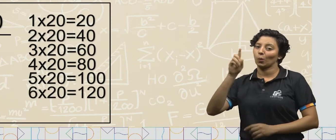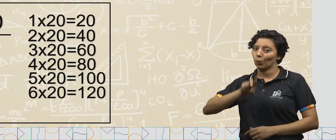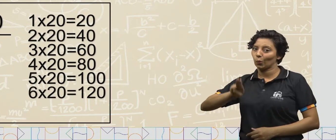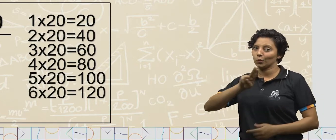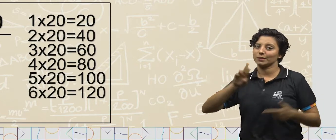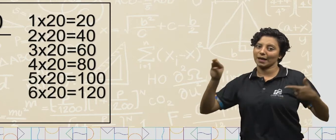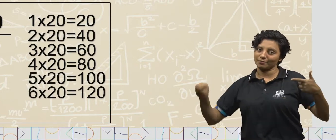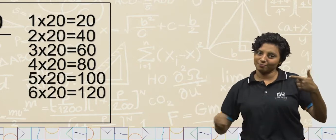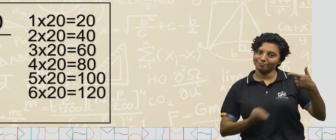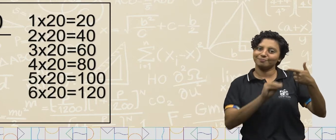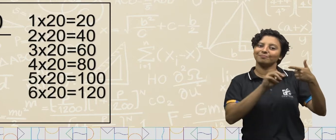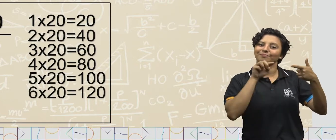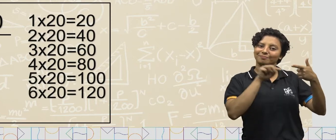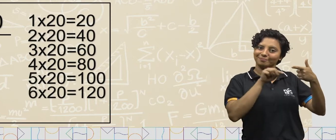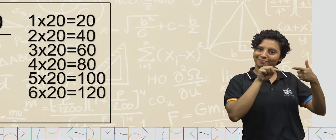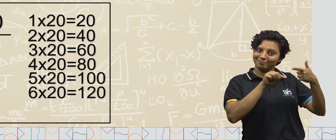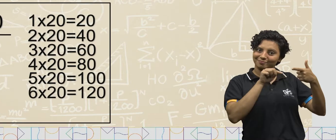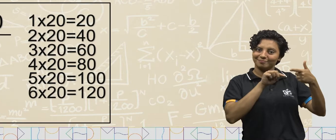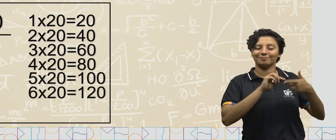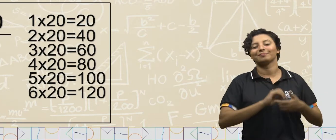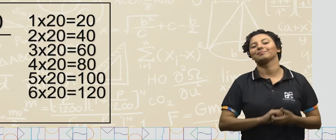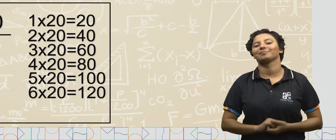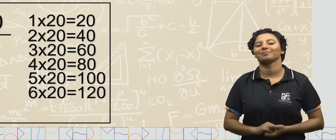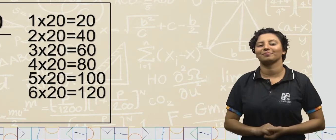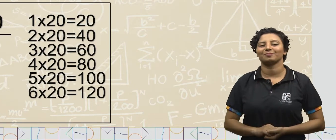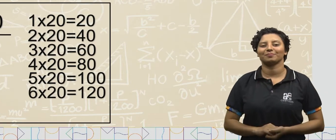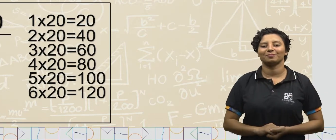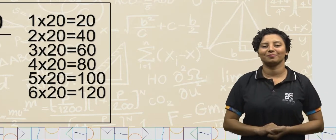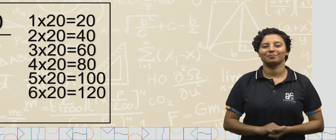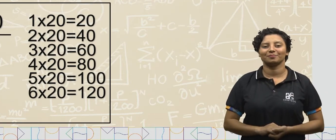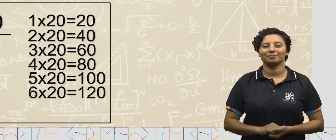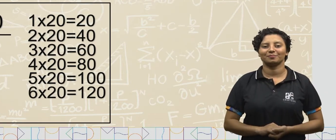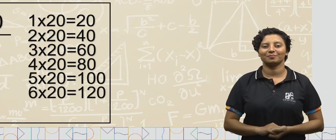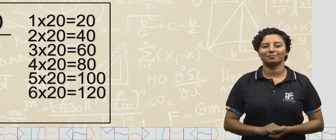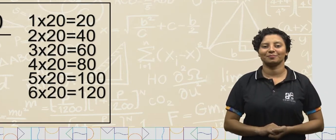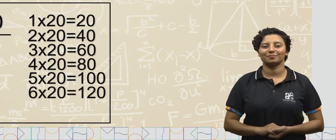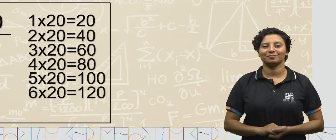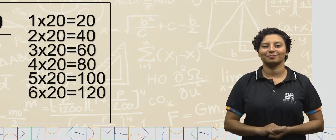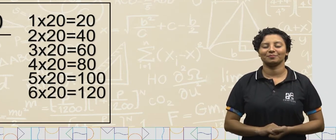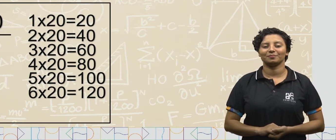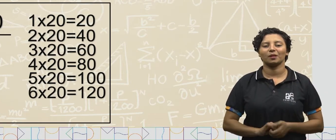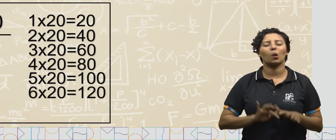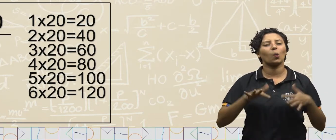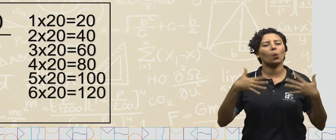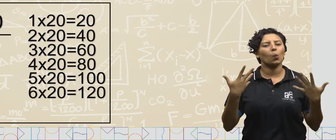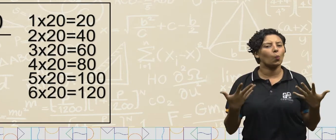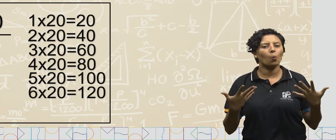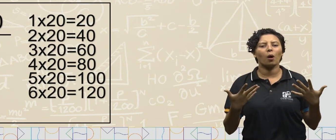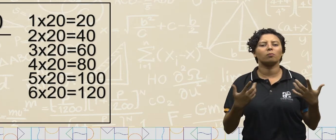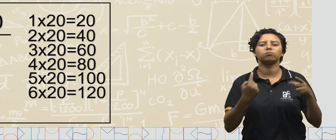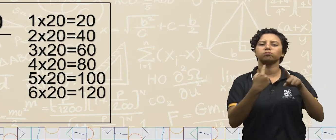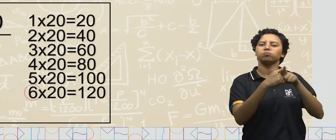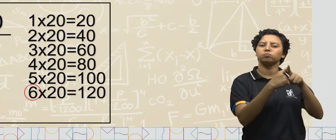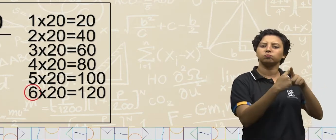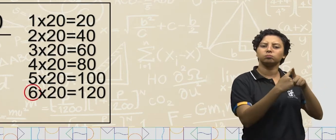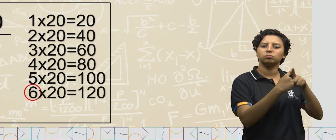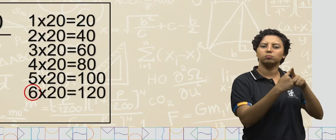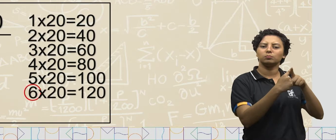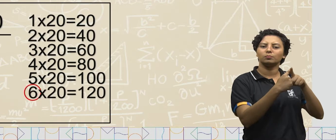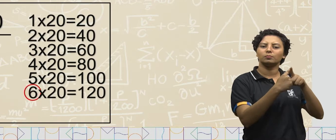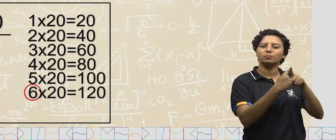Opa! Achamos o resultado que procurávamos, 120. Qual o multiplicador?